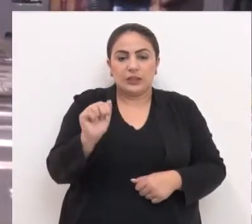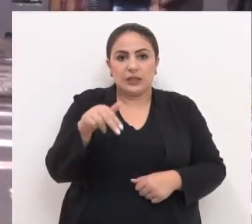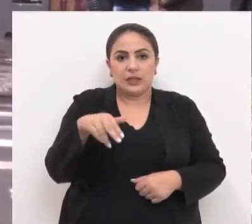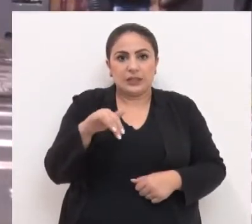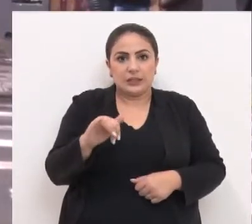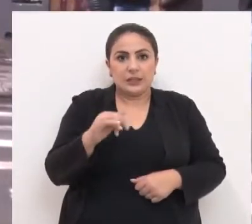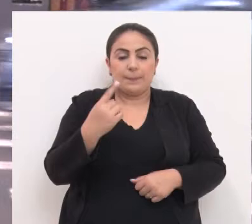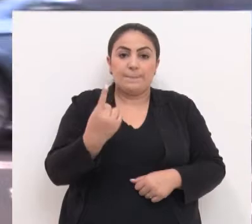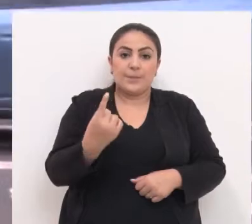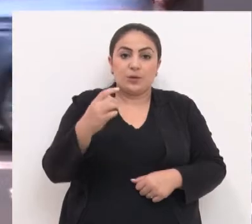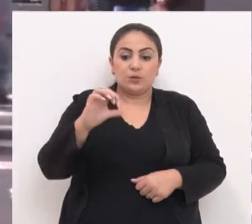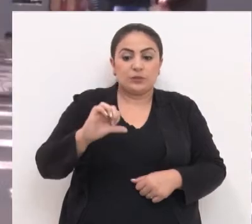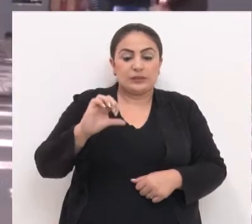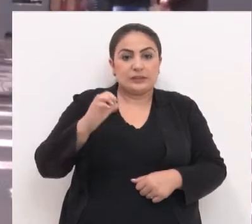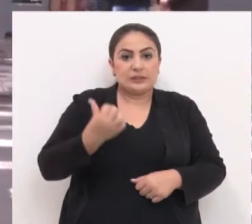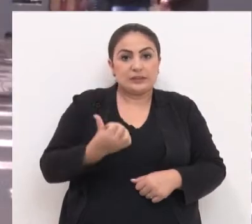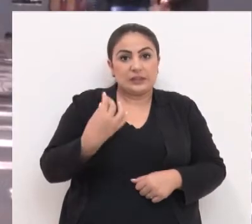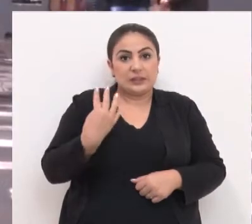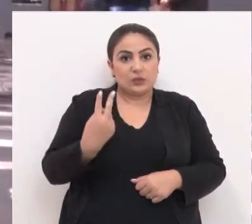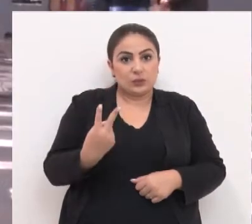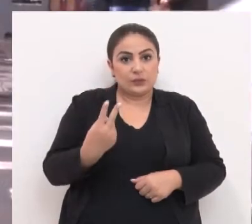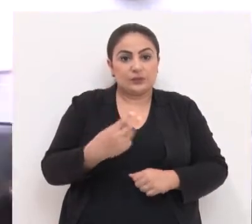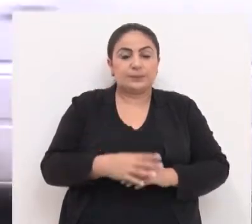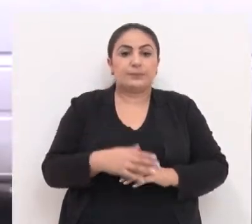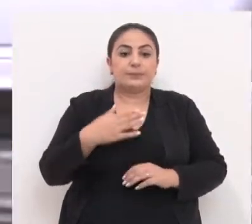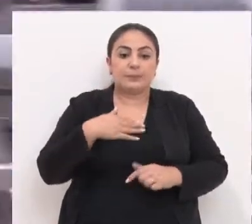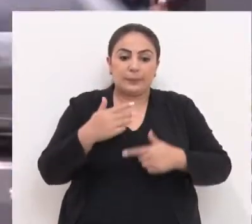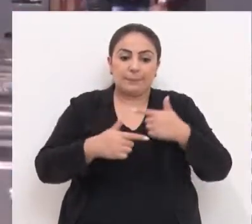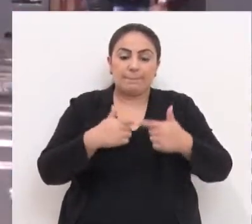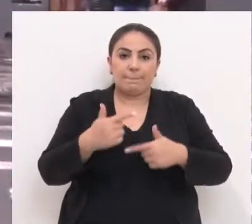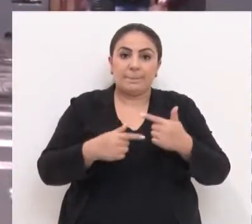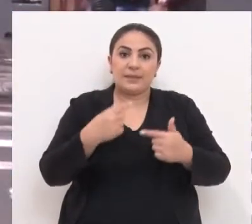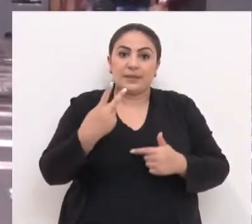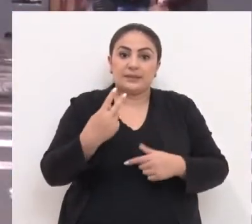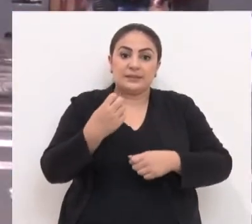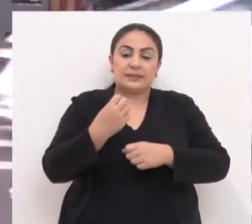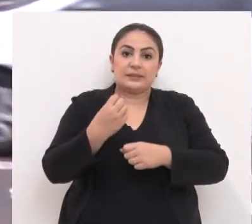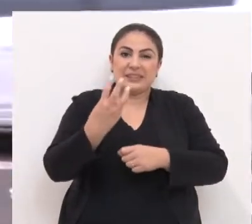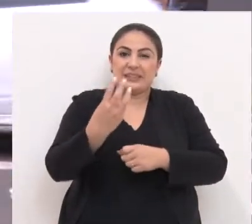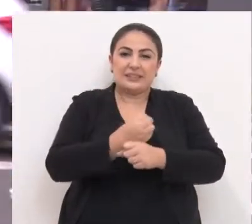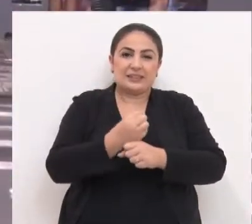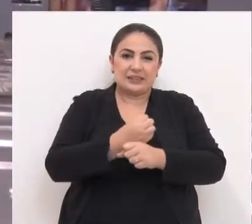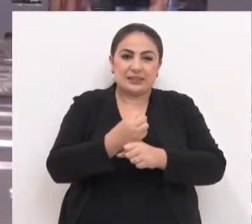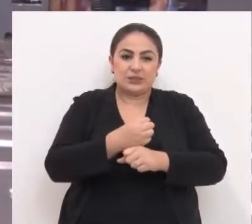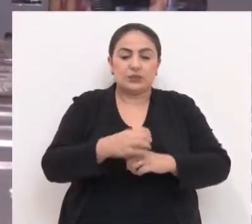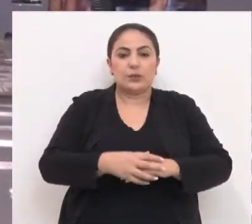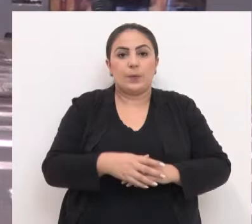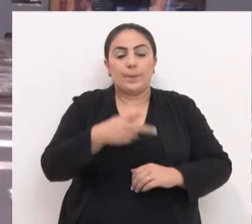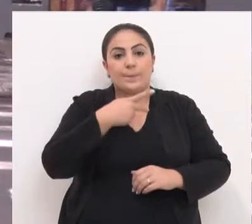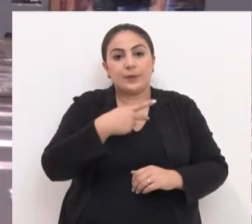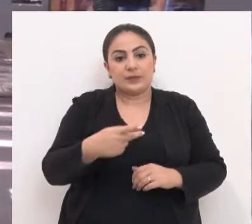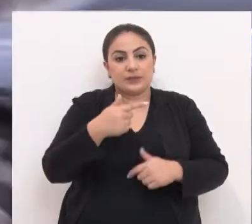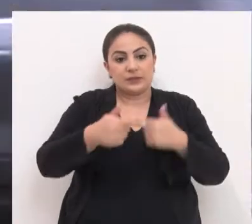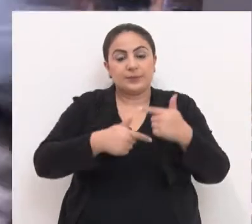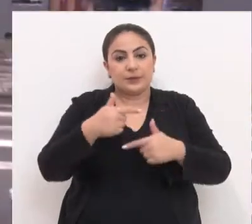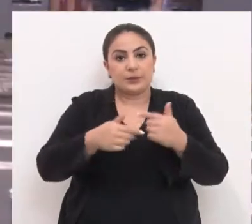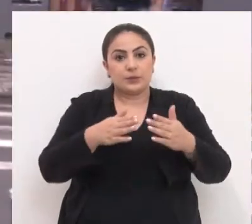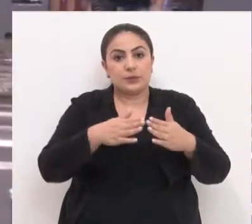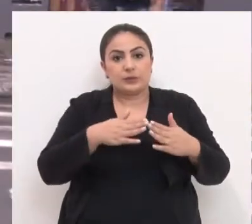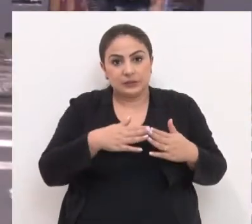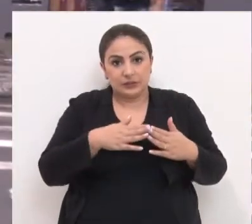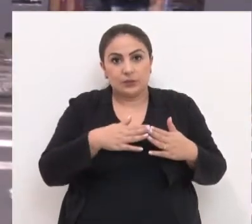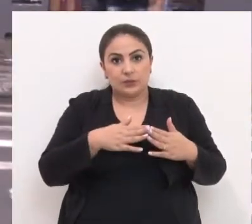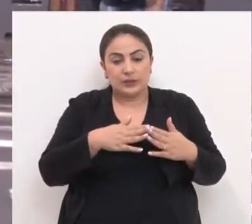em 1962. Ali eu trabalhei 3 anos. Fui levado pelo presidente do Serviço